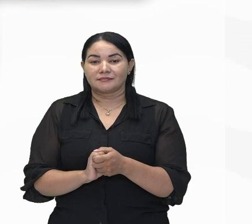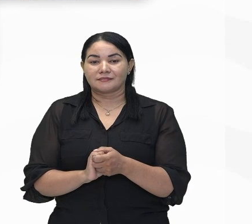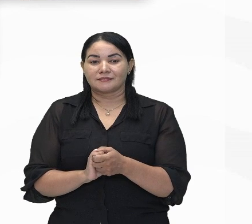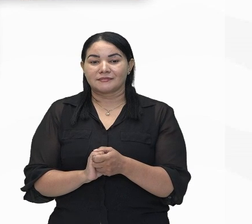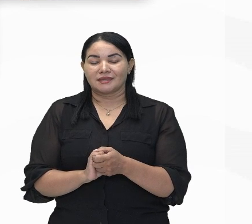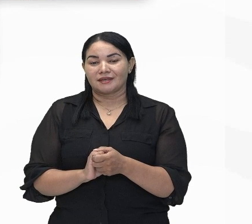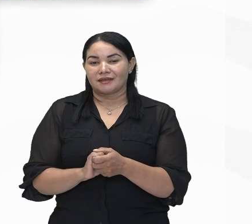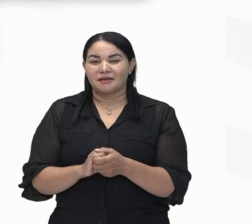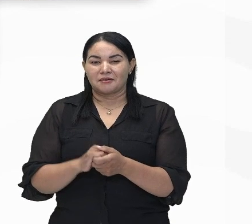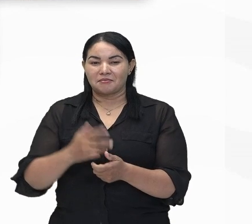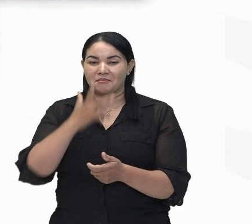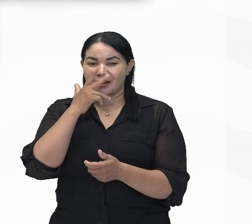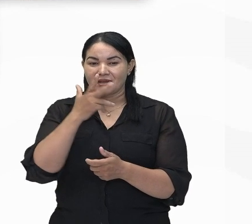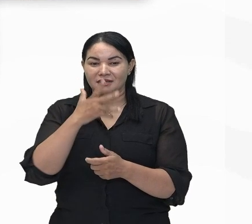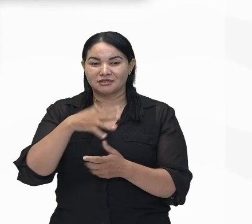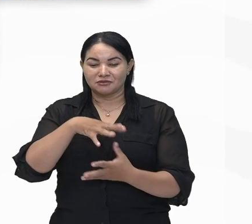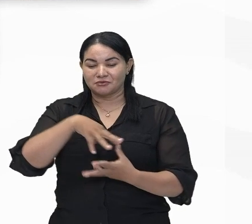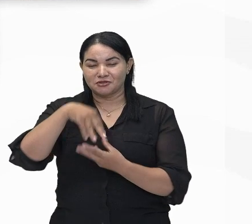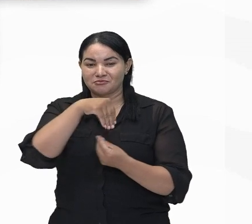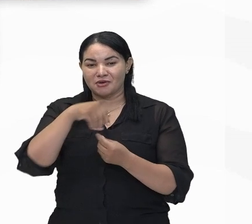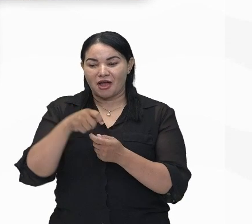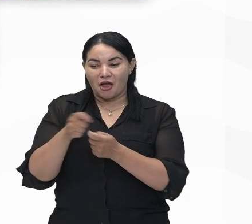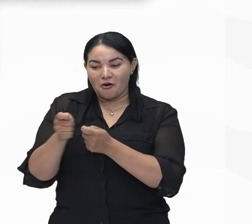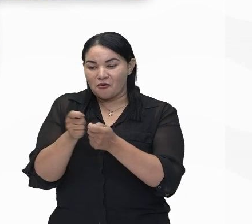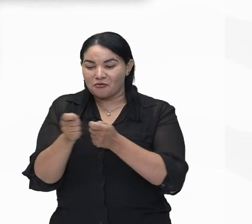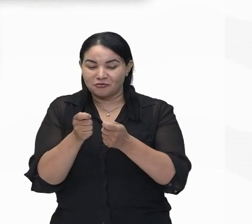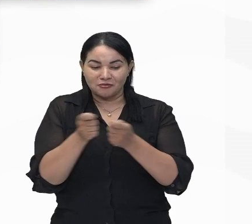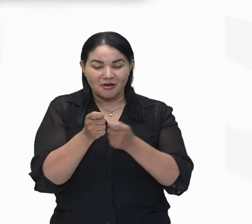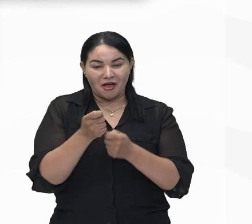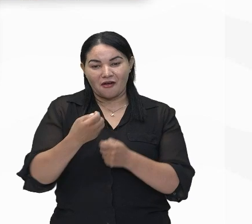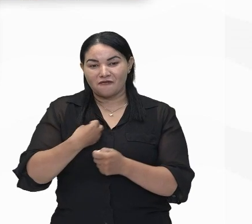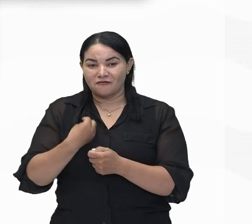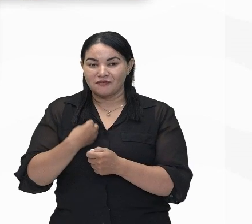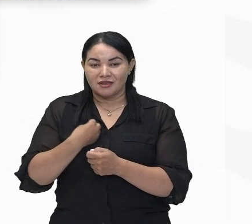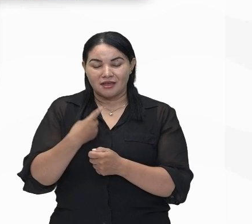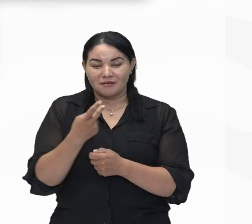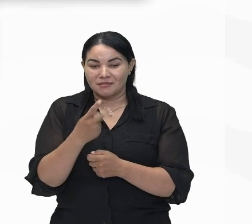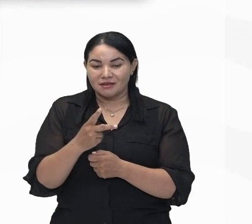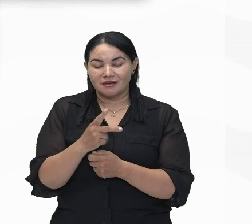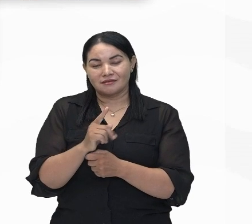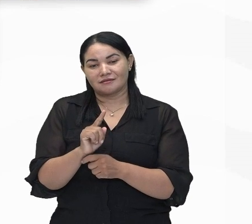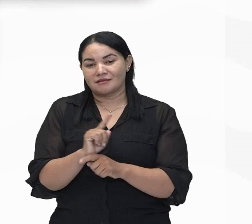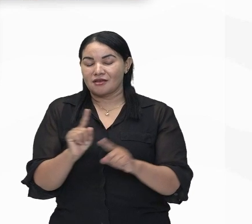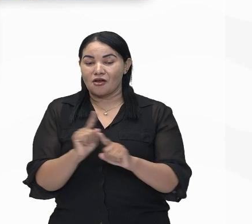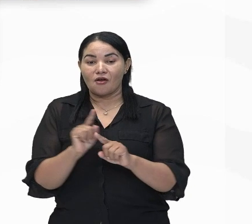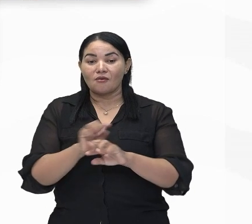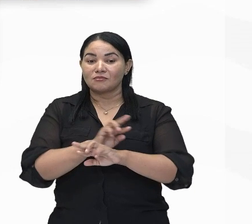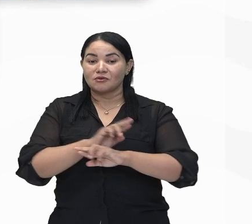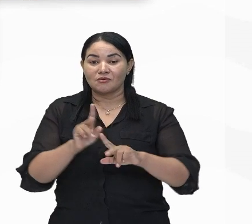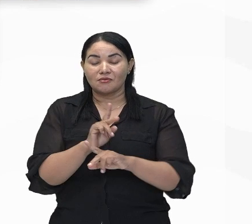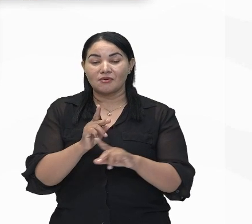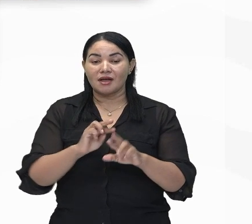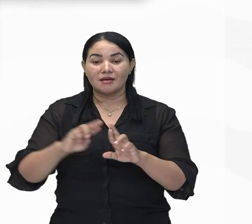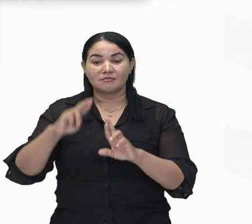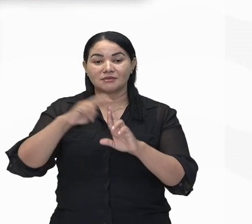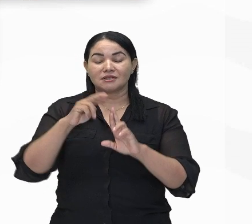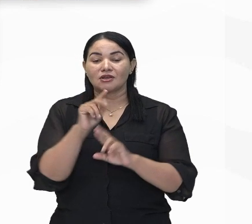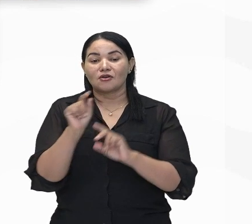controlando, né, a vida das pessoas. Não. É imaterial porque representa o quê? Os saberes e os